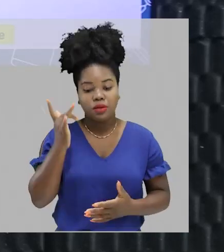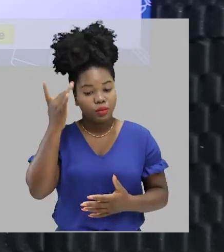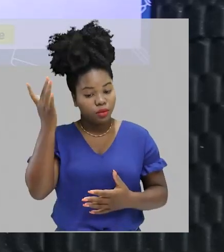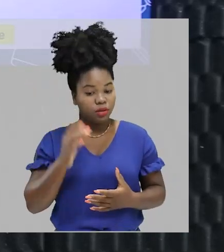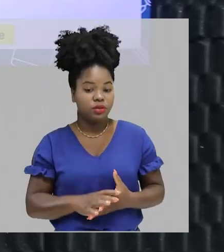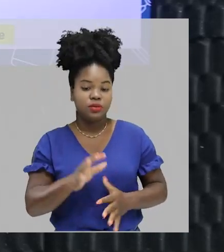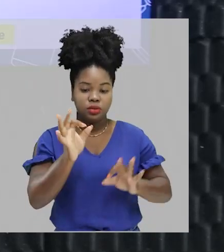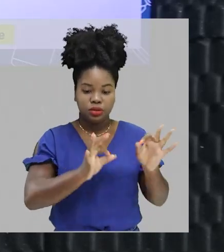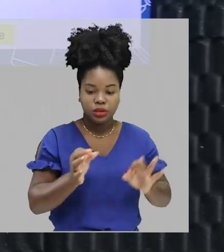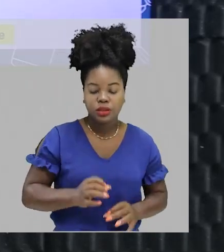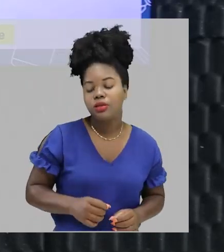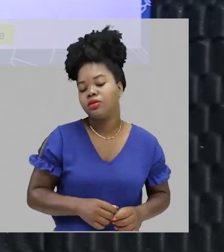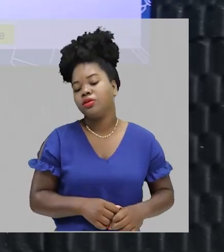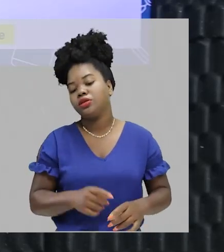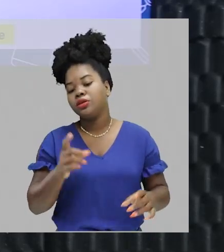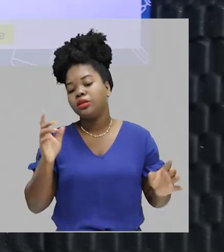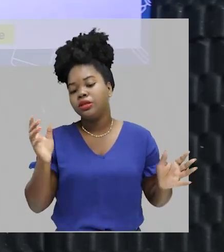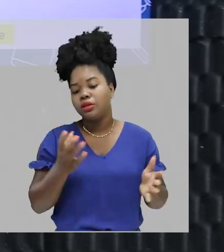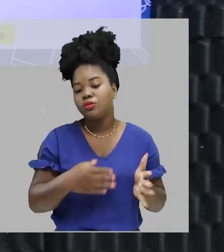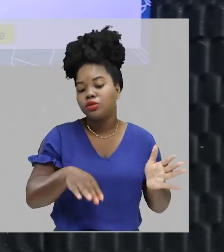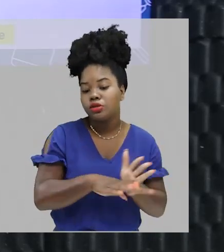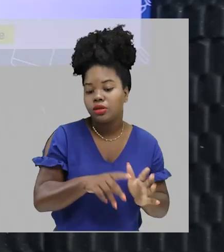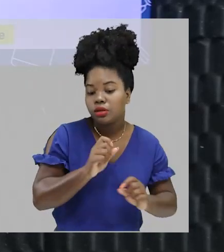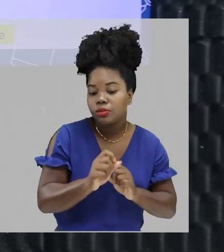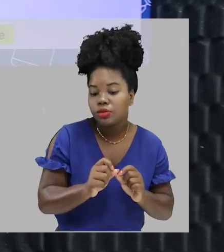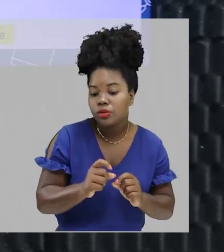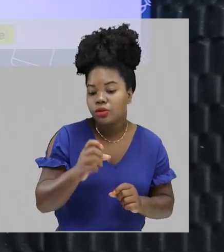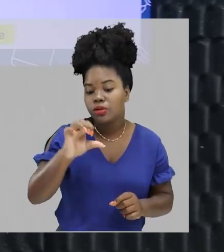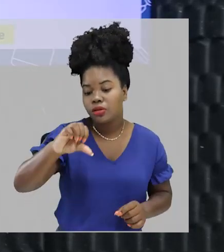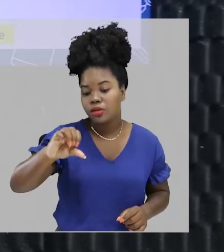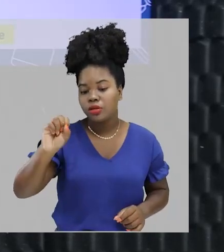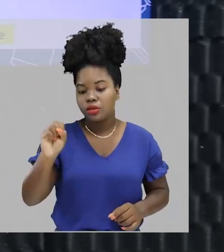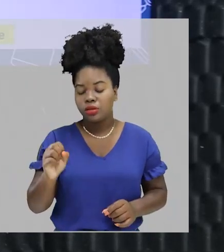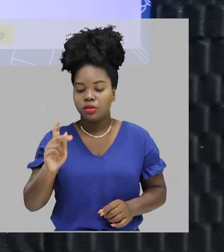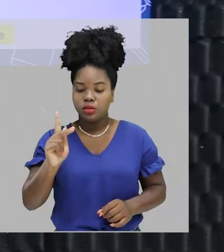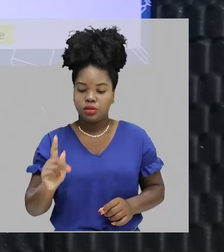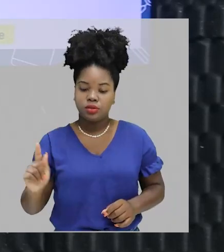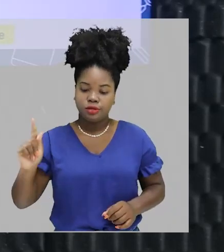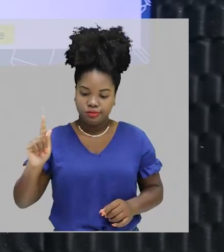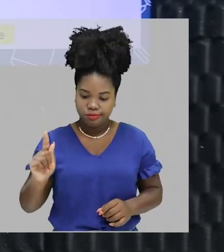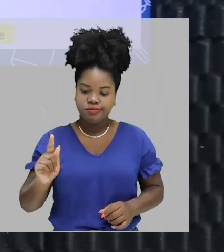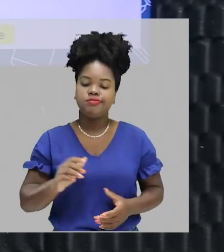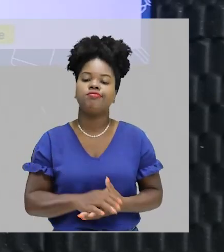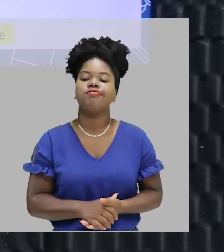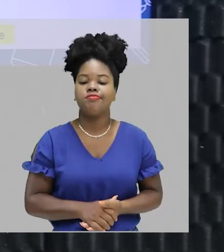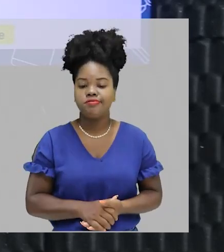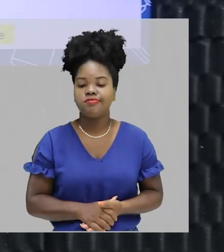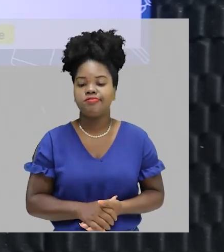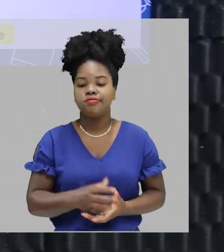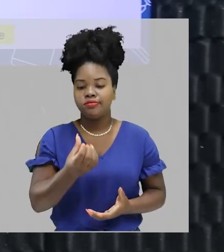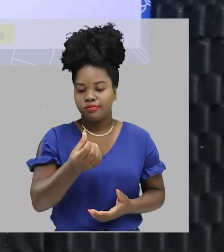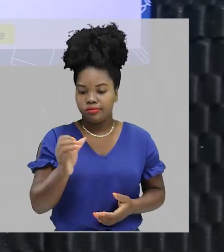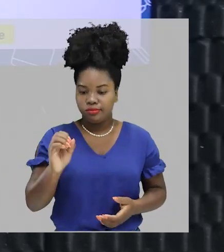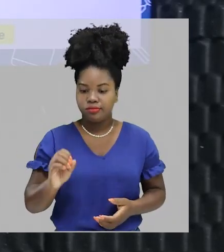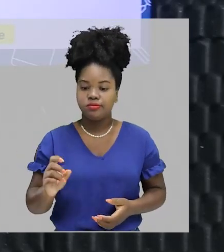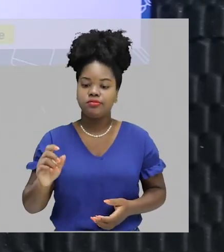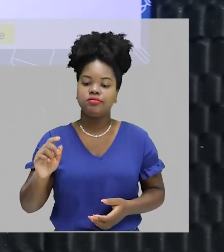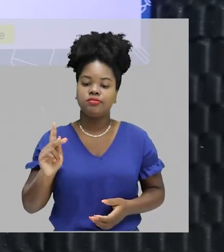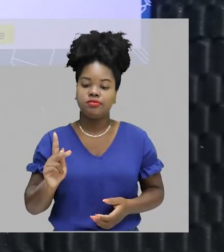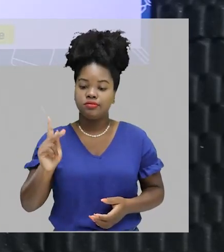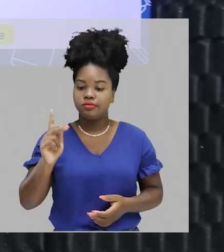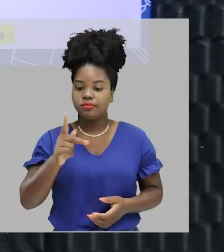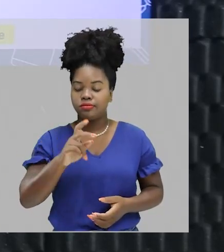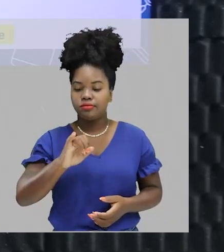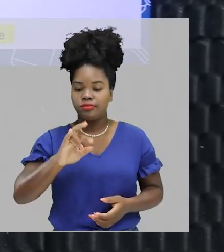cálculo. E fazendo o cálculo, o que foi encontrado? 98 quilos. Então, a partir de 60 kg da pirita,